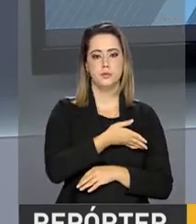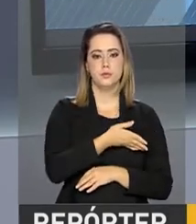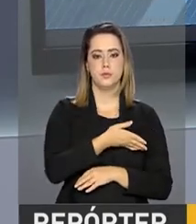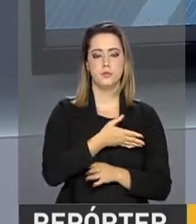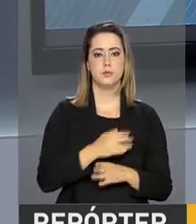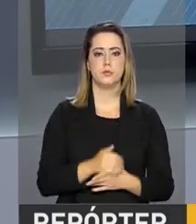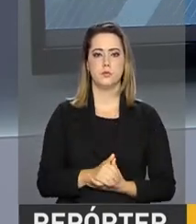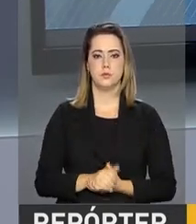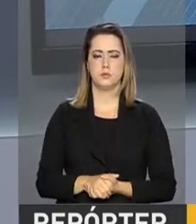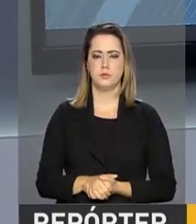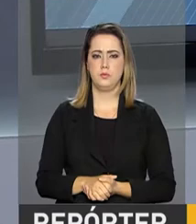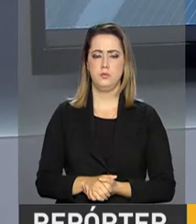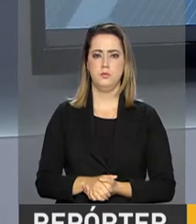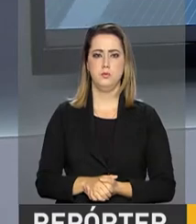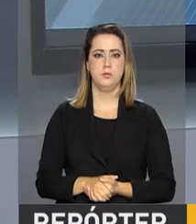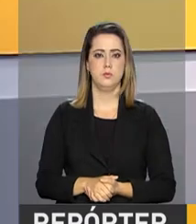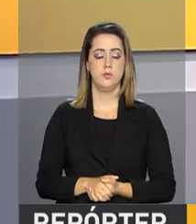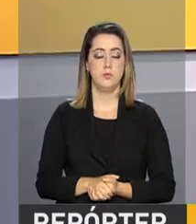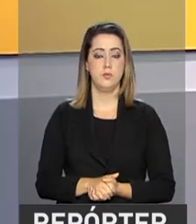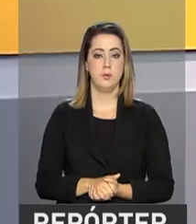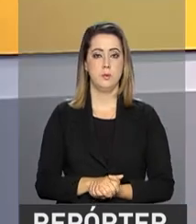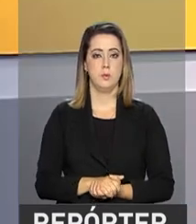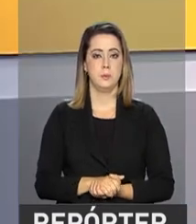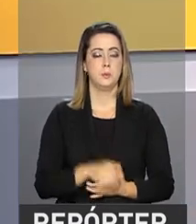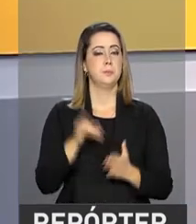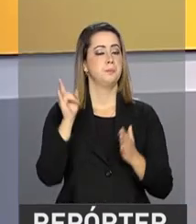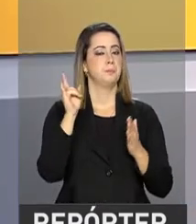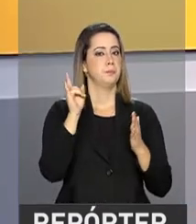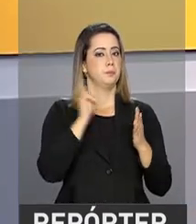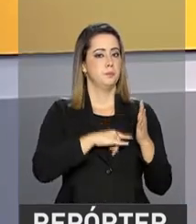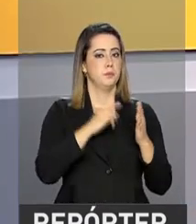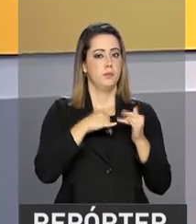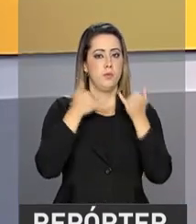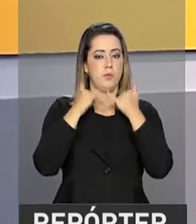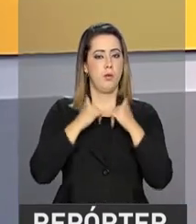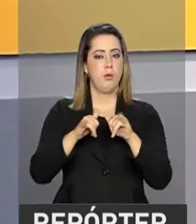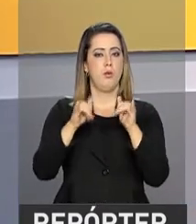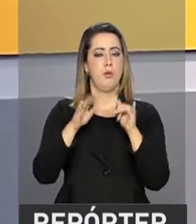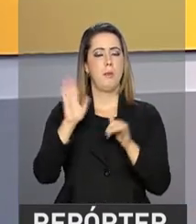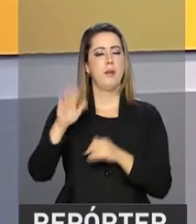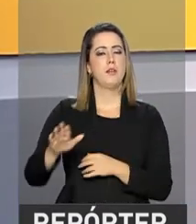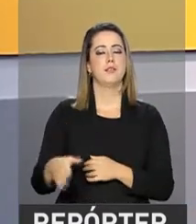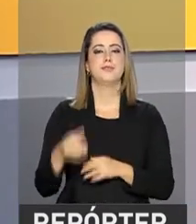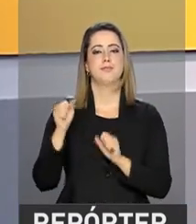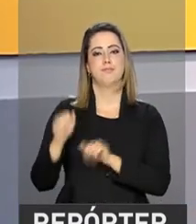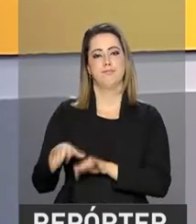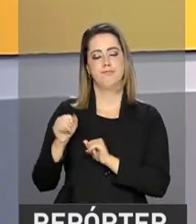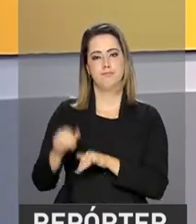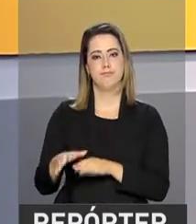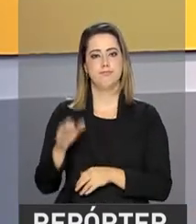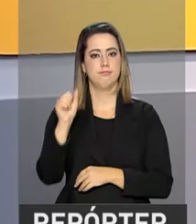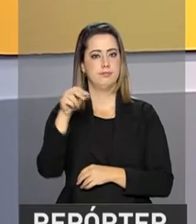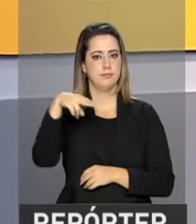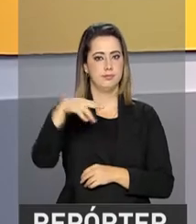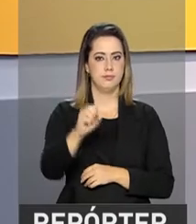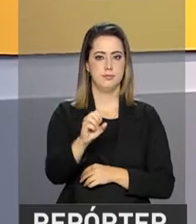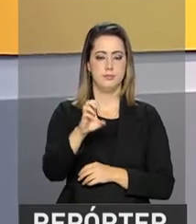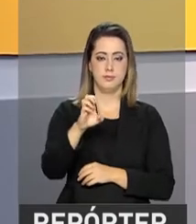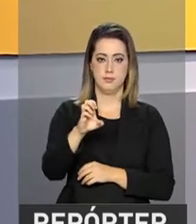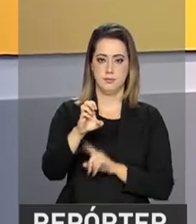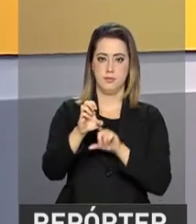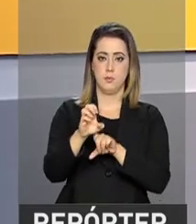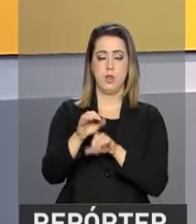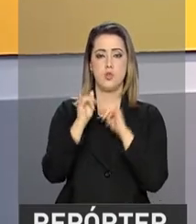esse ponto gov.br a conta de luz vai ficar mais barato em setembro a agência nacional de energia elétrica